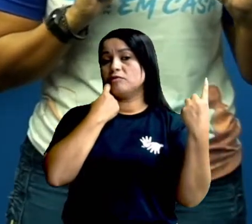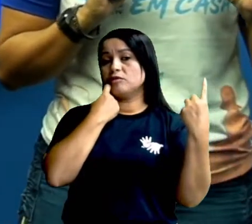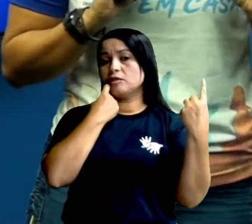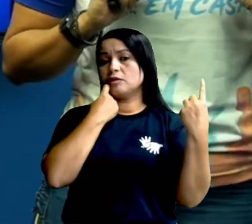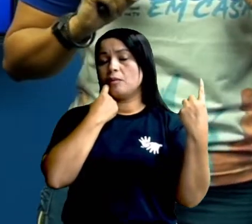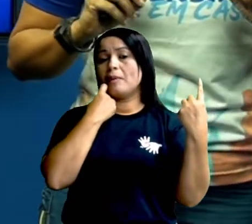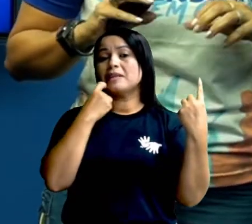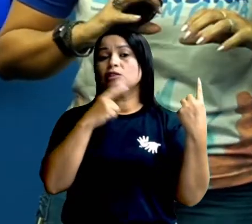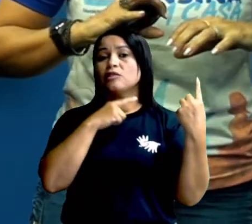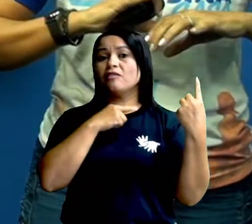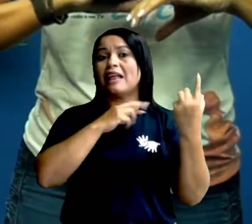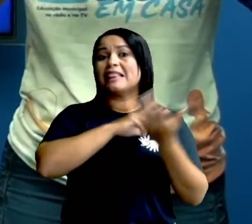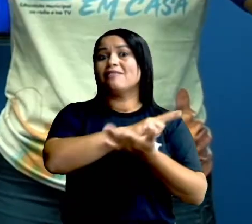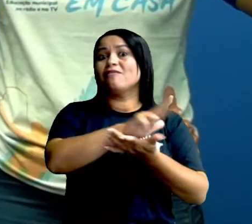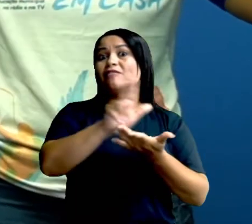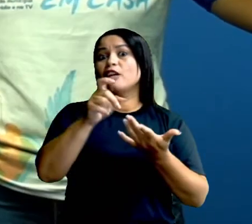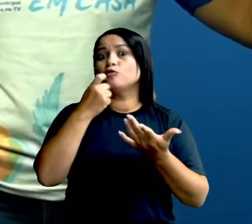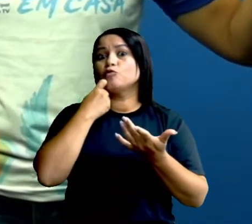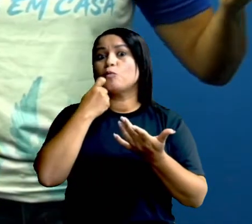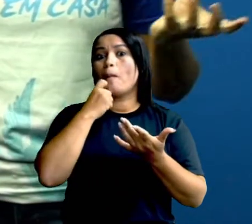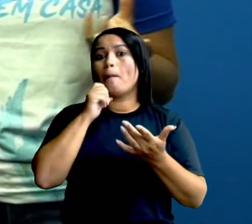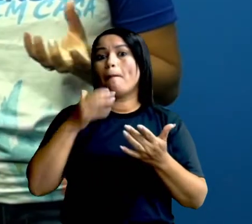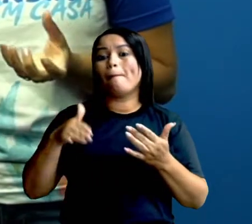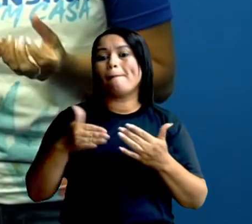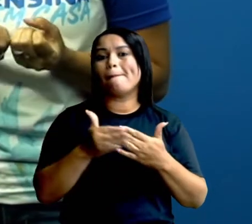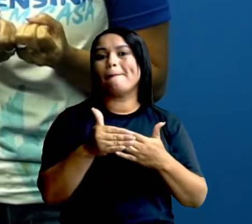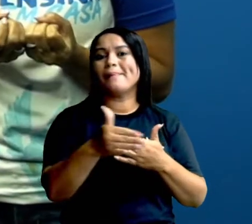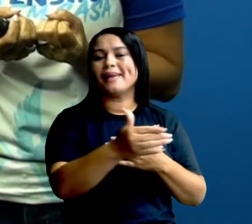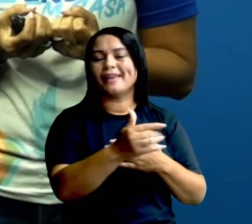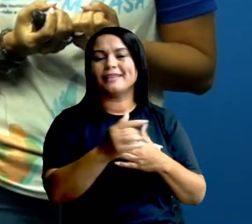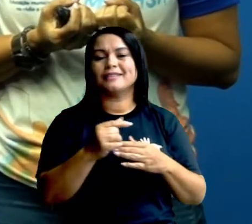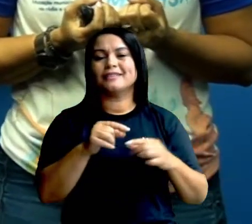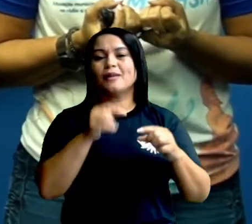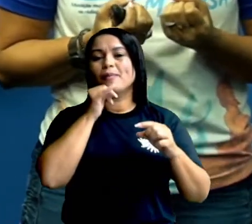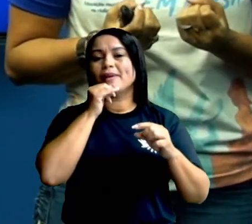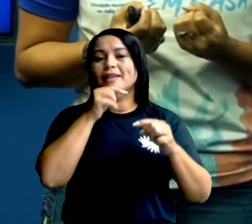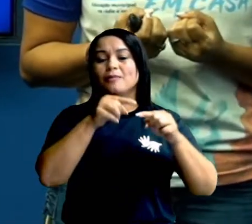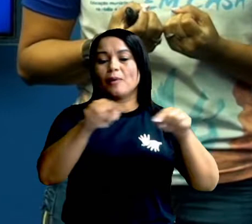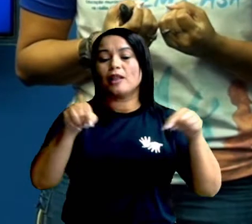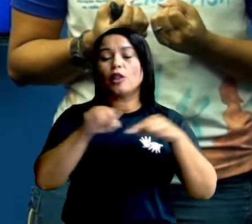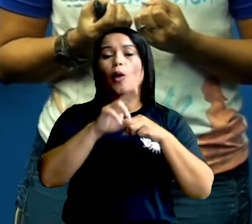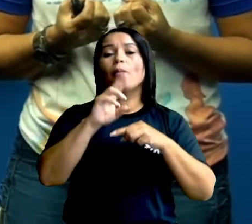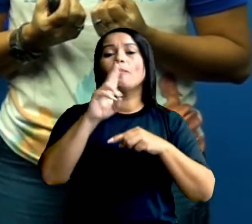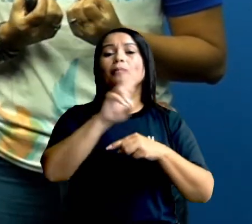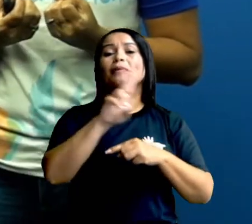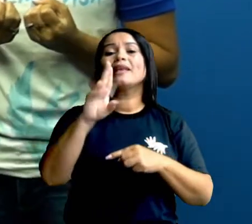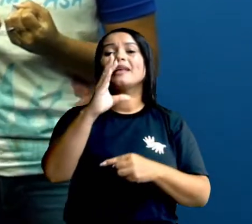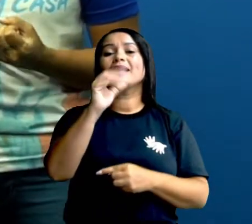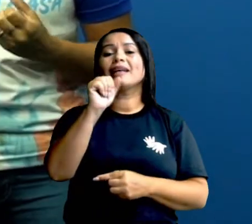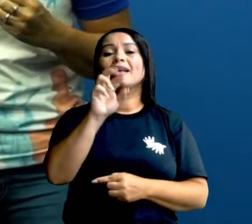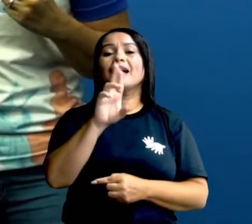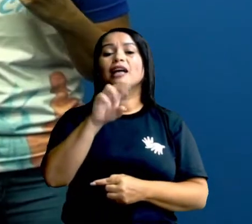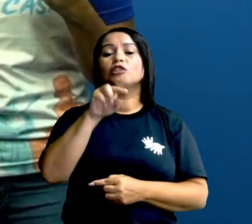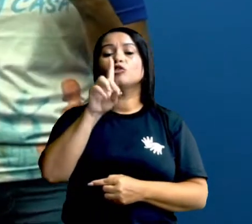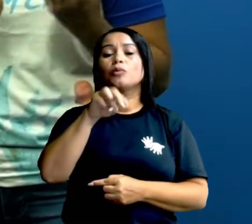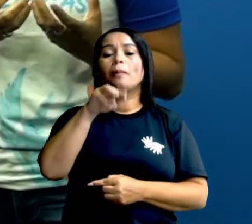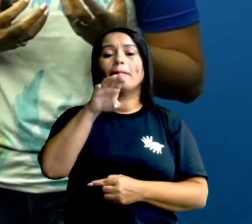um peixe. Mas se eu tiver vários peixes lá no meu aquário, é um cardume, tá